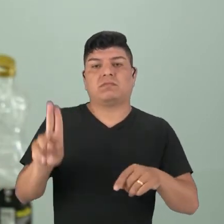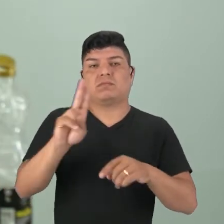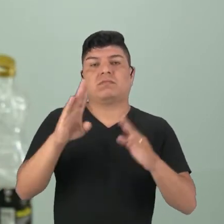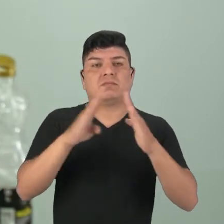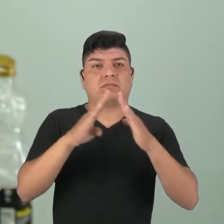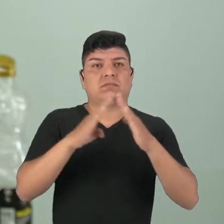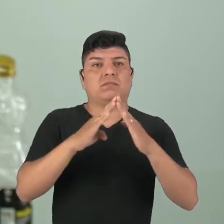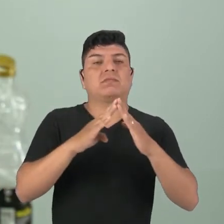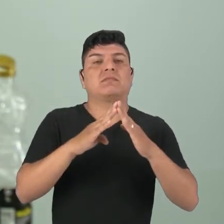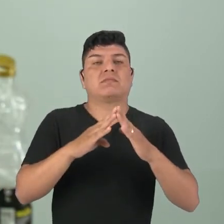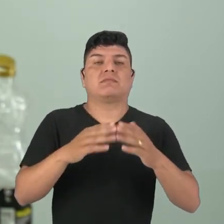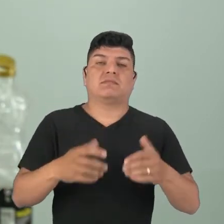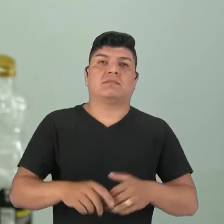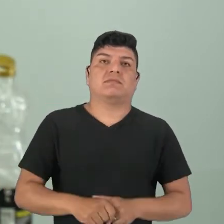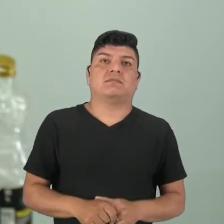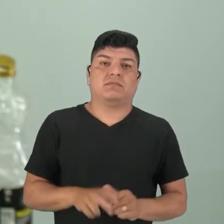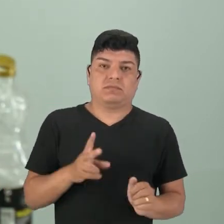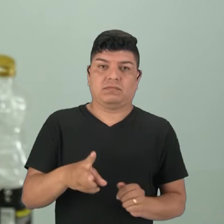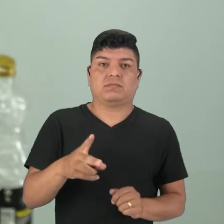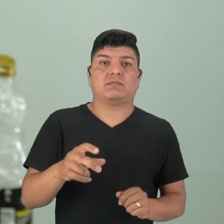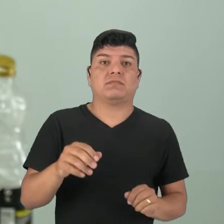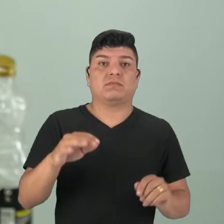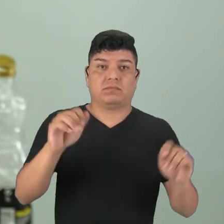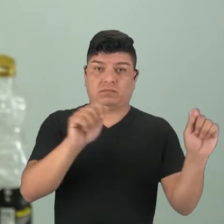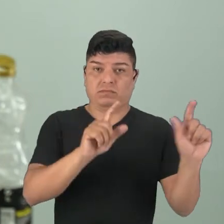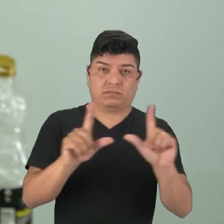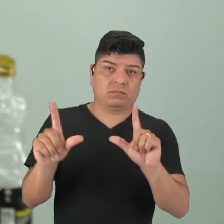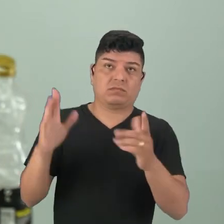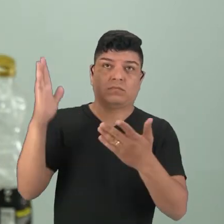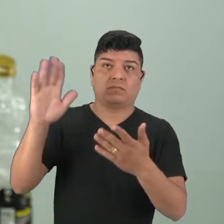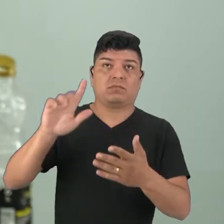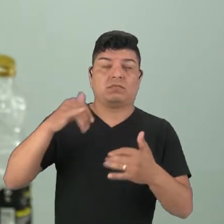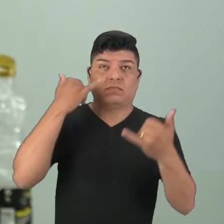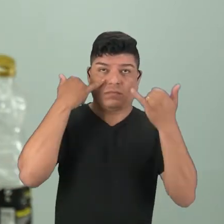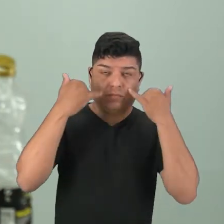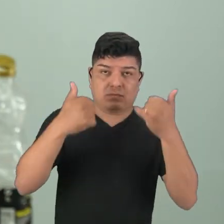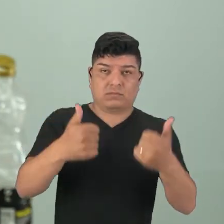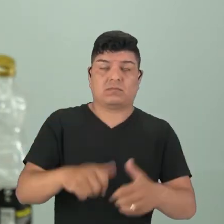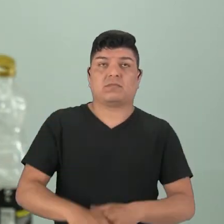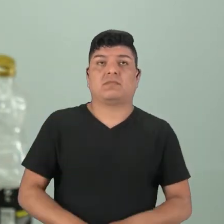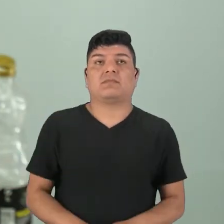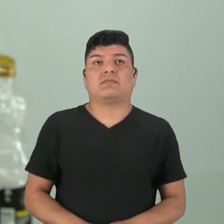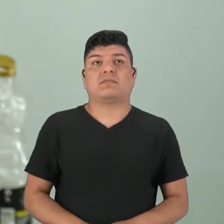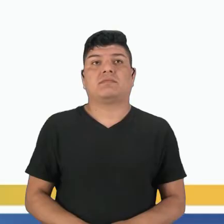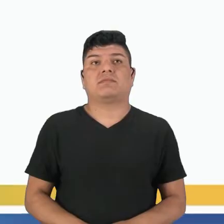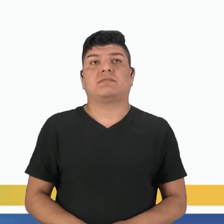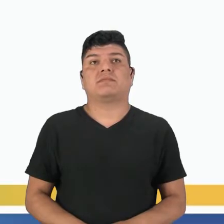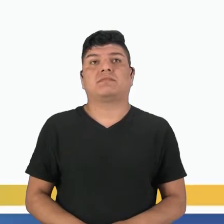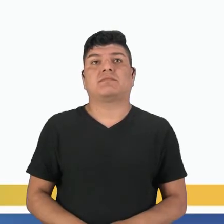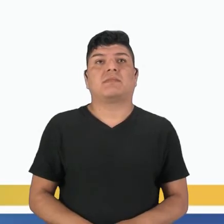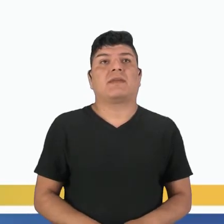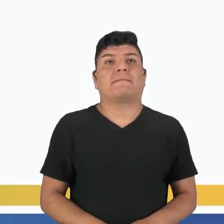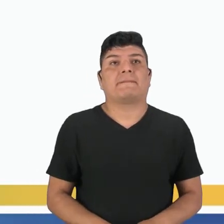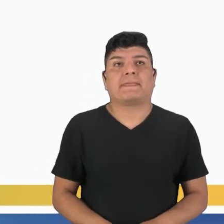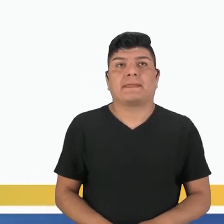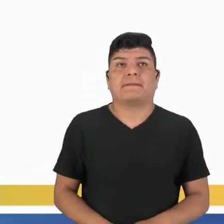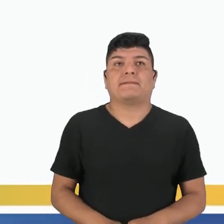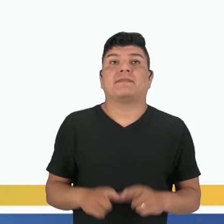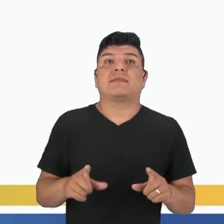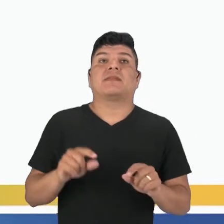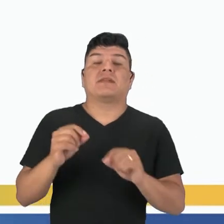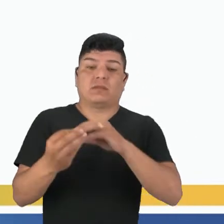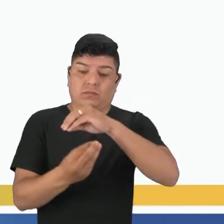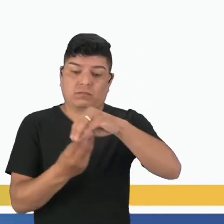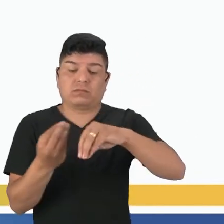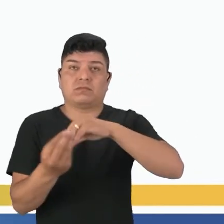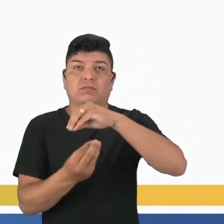nossas atividades. Continue acompanhando comigo na tela para a gente ver outras informações, para vocês entenderem melhor. Denominamos uma